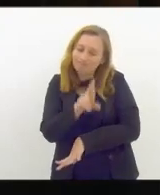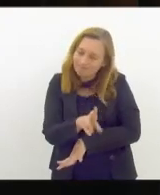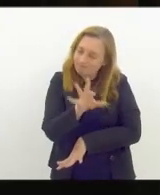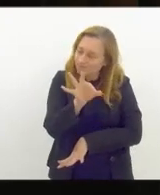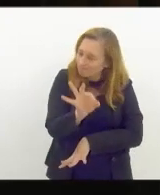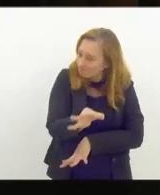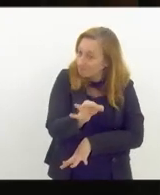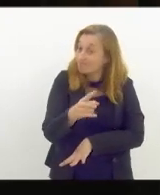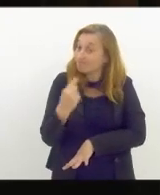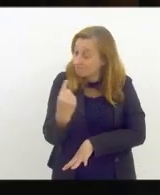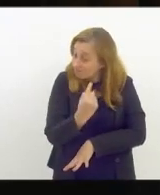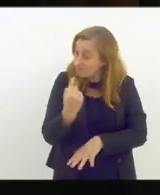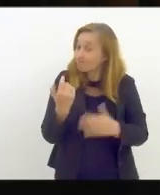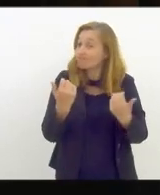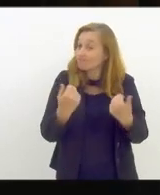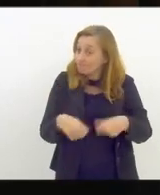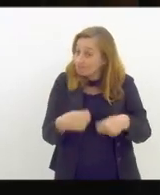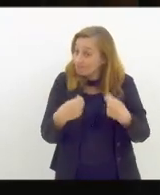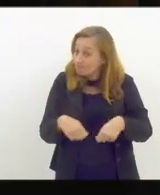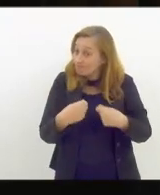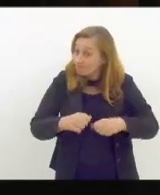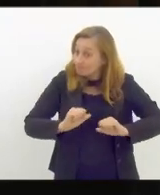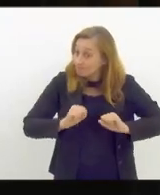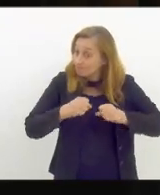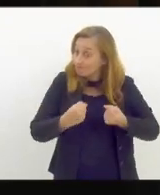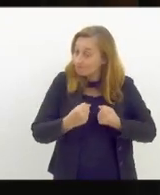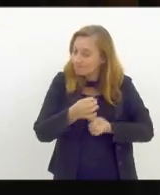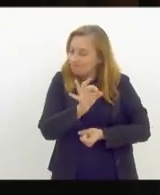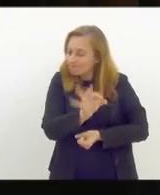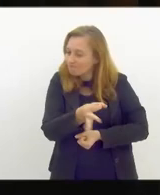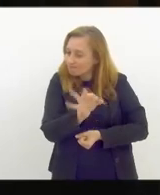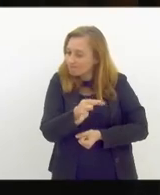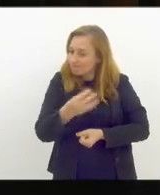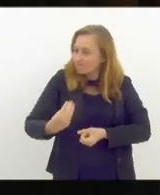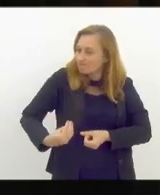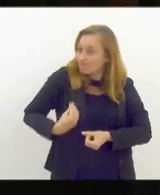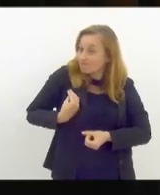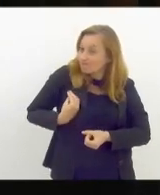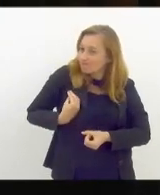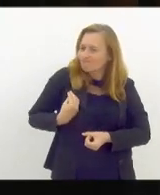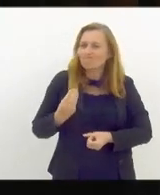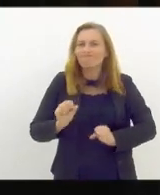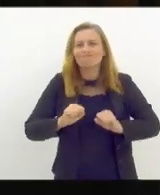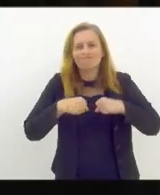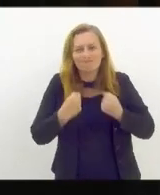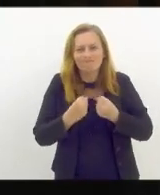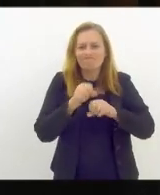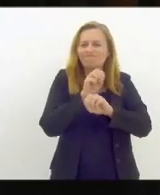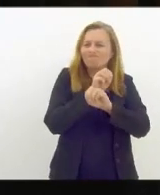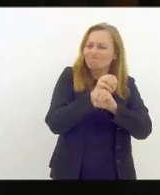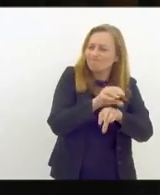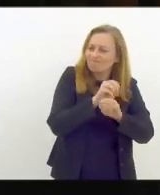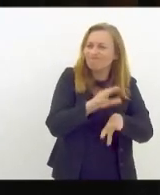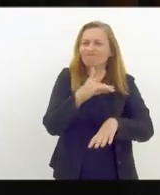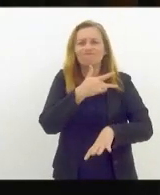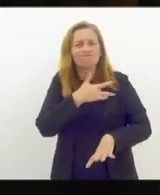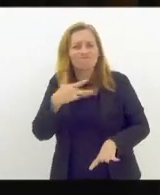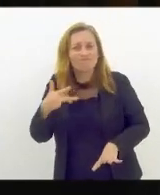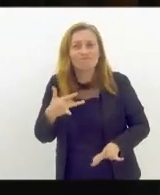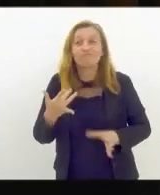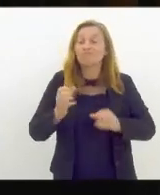que todos nós precisamos para a defesa intransigente da vida, para a defesa da educação, da